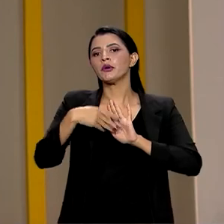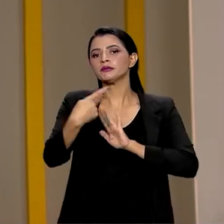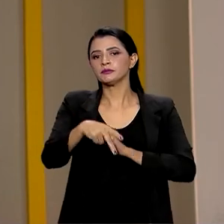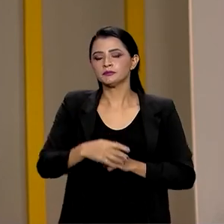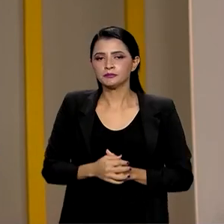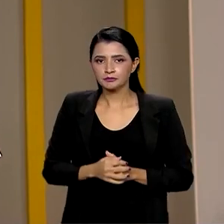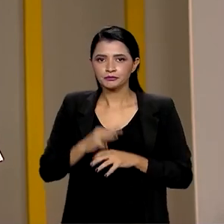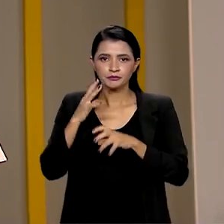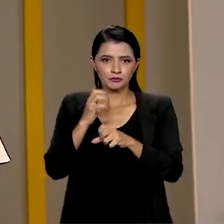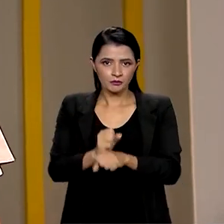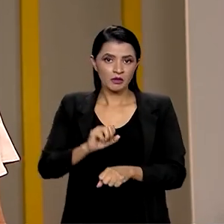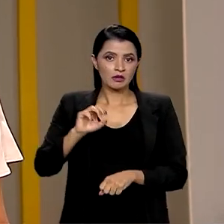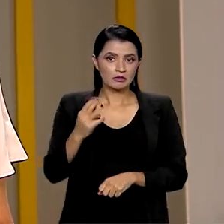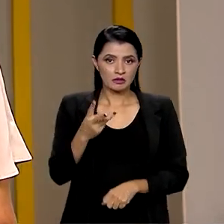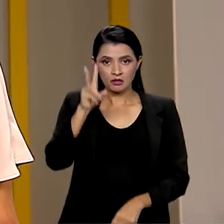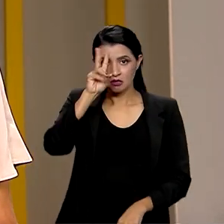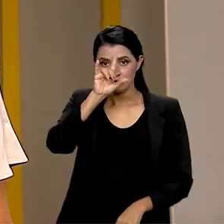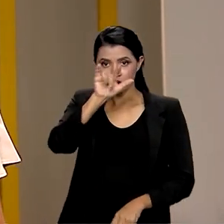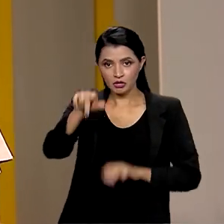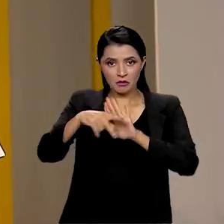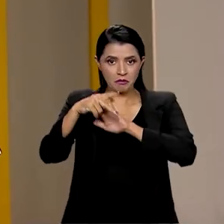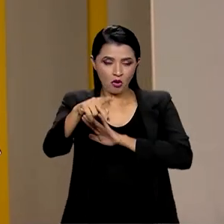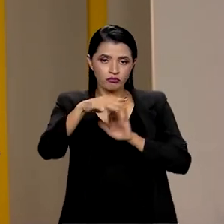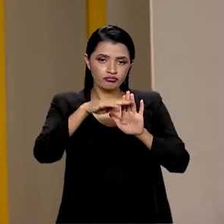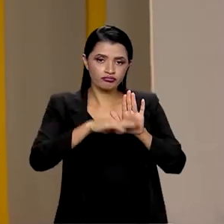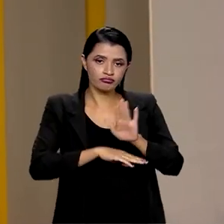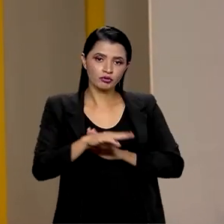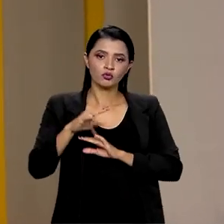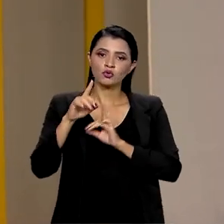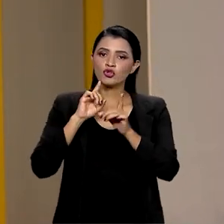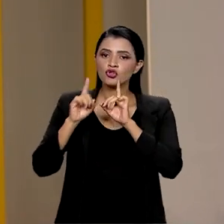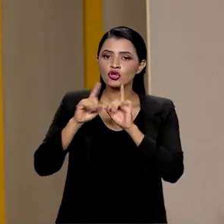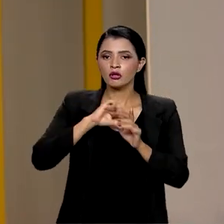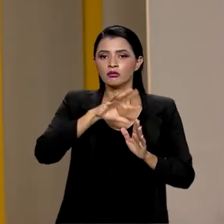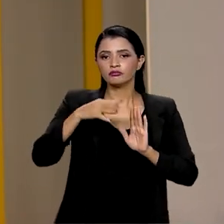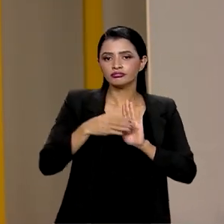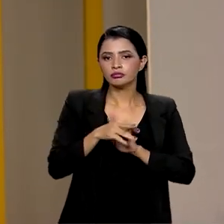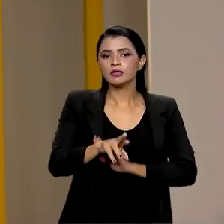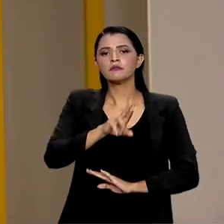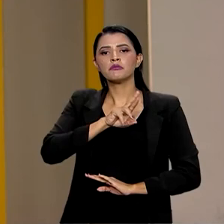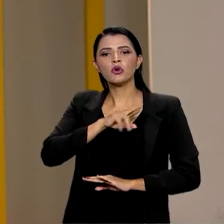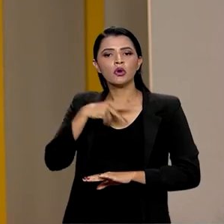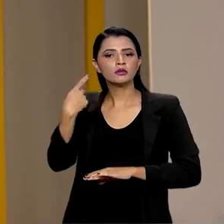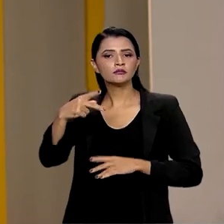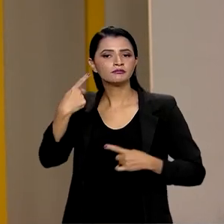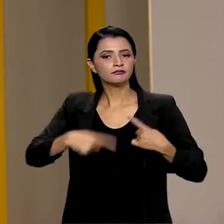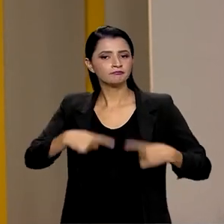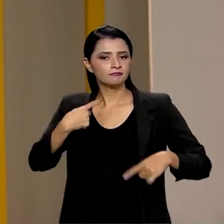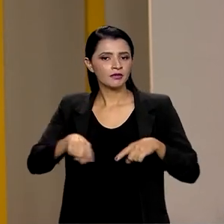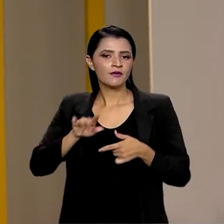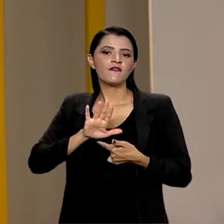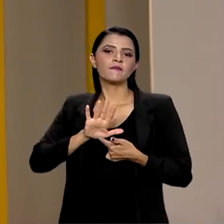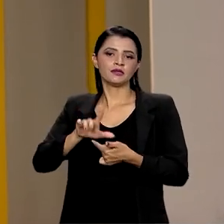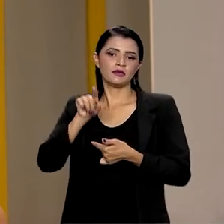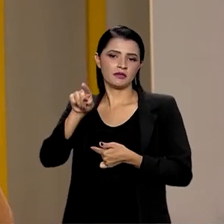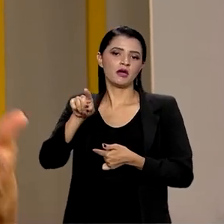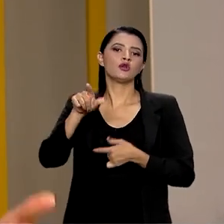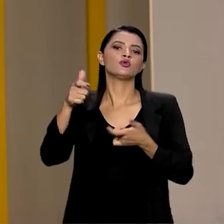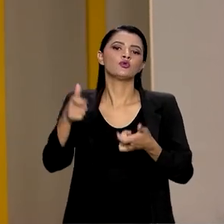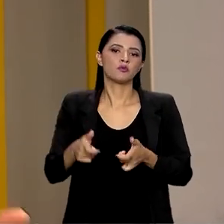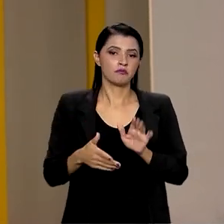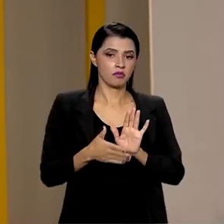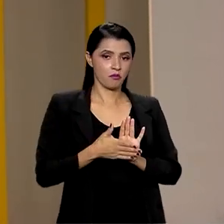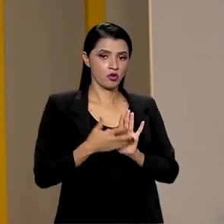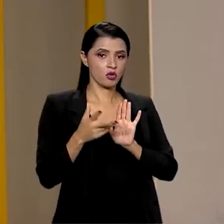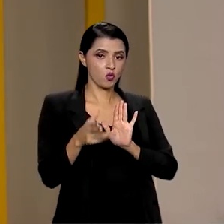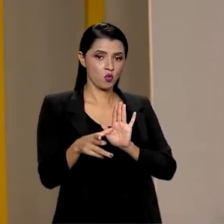todo, foram 3 dias de programação dos Diálogos Amazônicos e o resultado desses debates vai ser apresentado na forma de